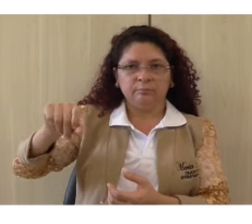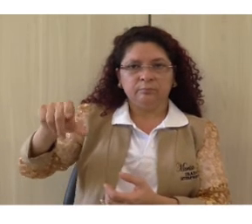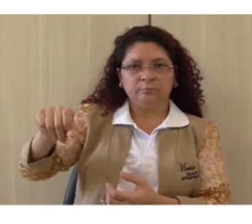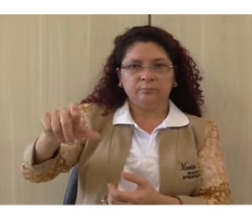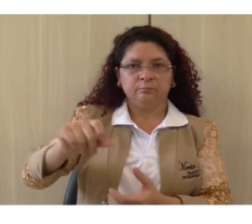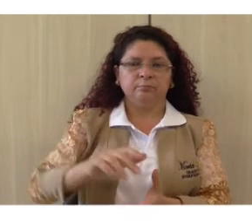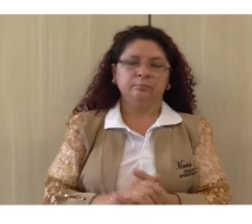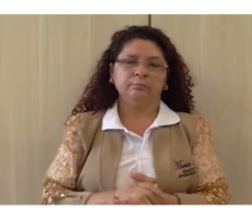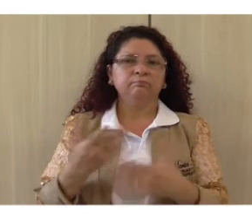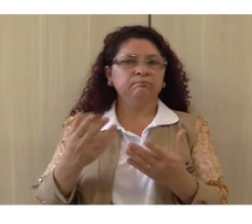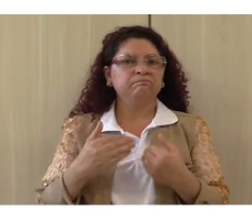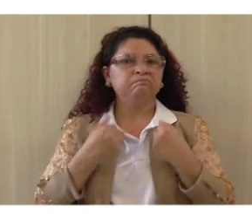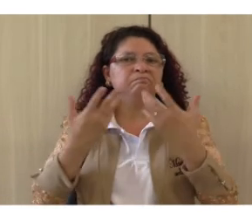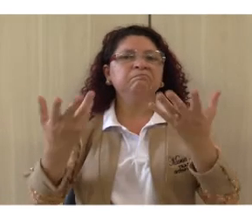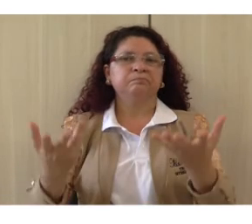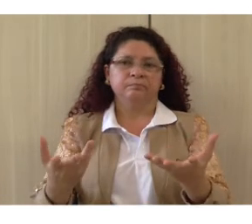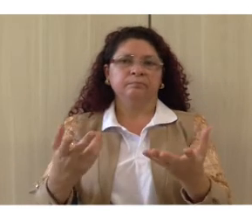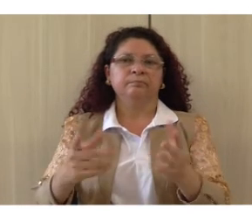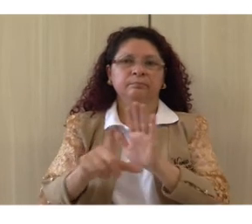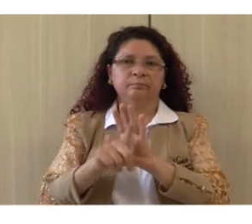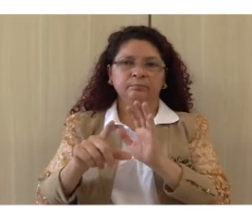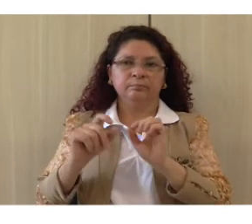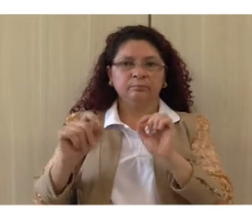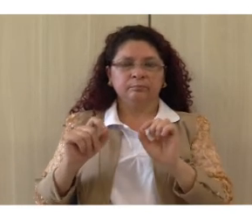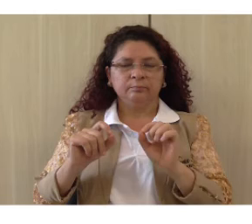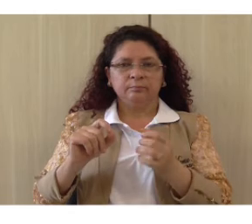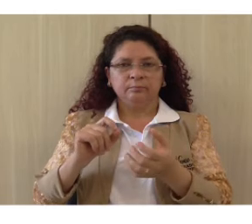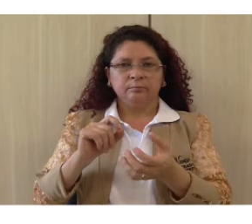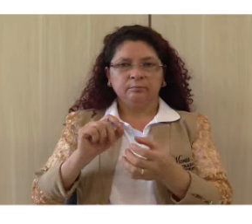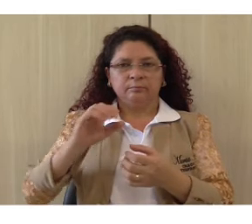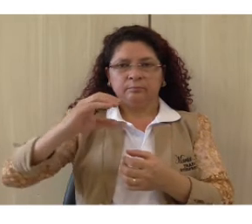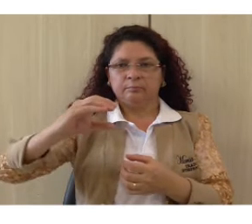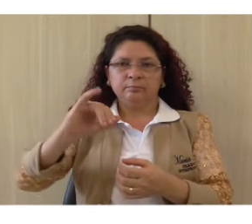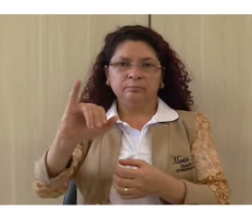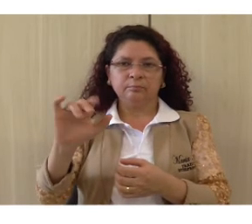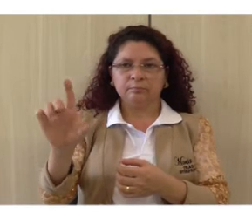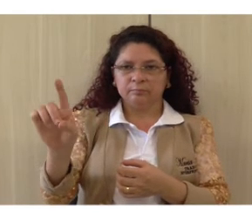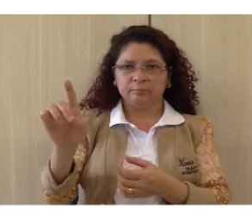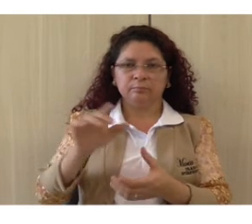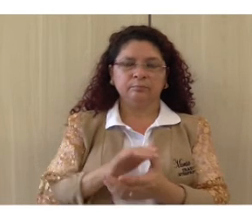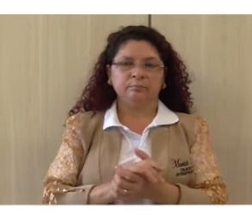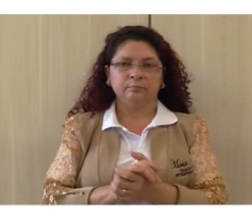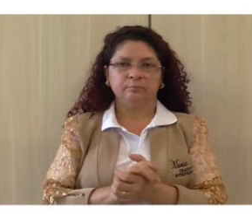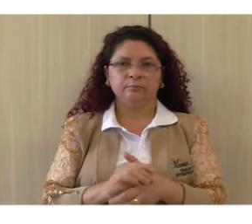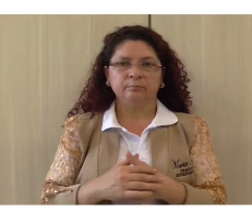1999, com expressa referência ao código correspondente da Classificação Internacional de Doença, CID.